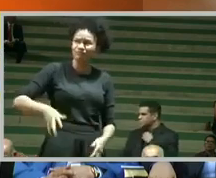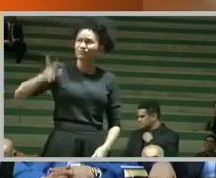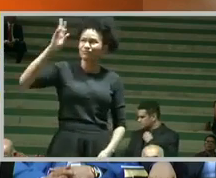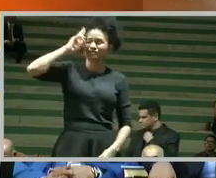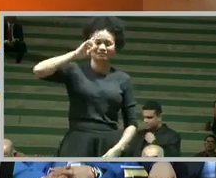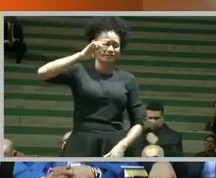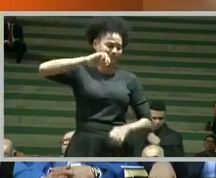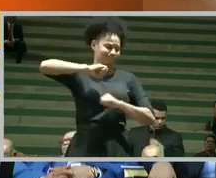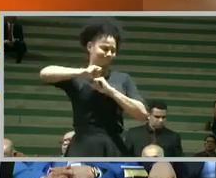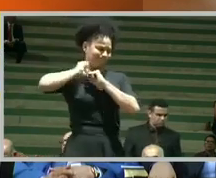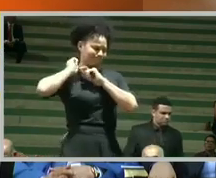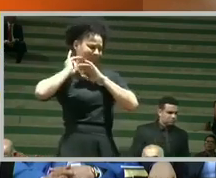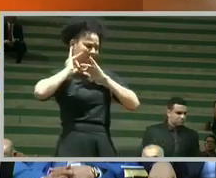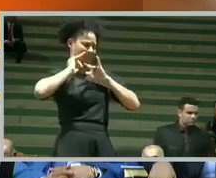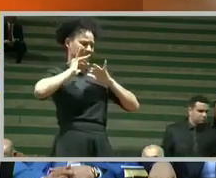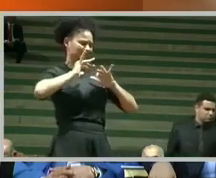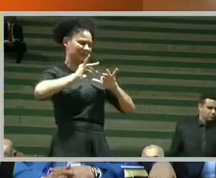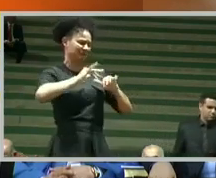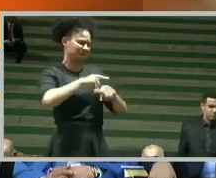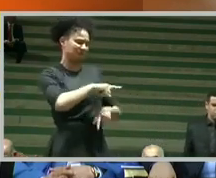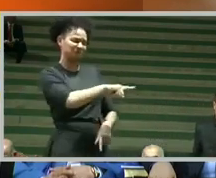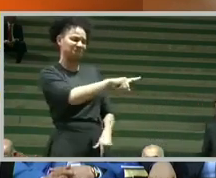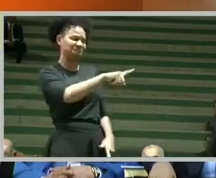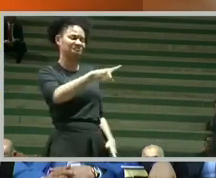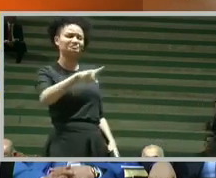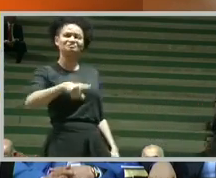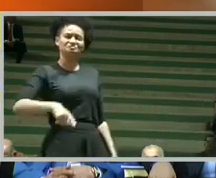fez o Senhor a eles.